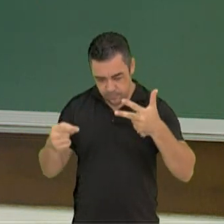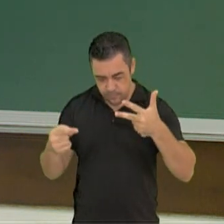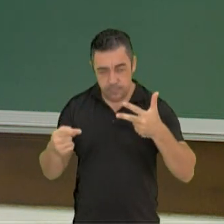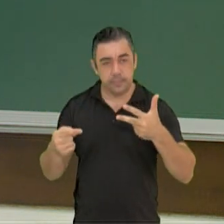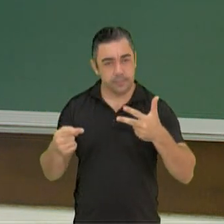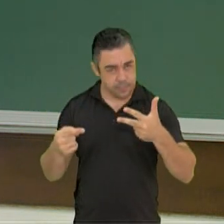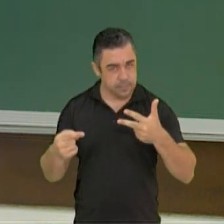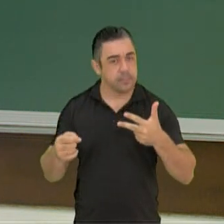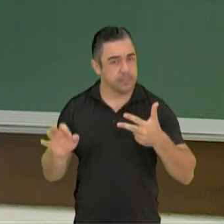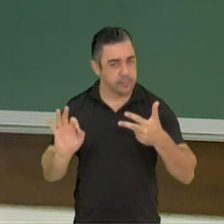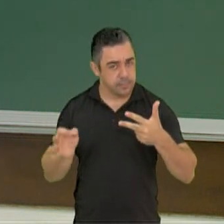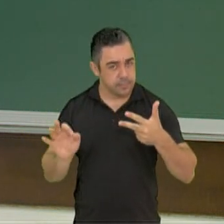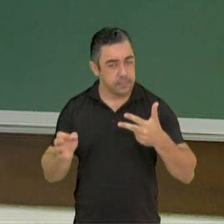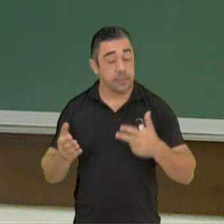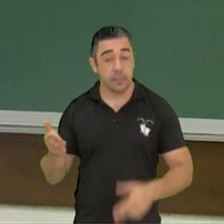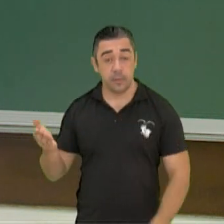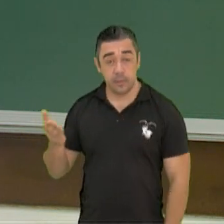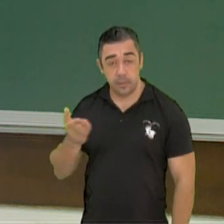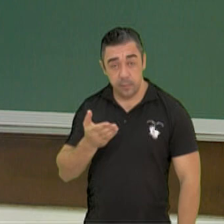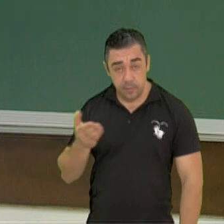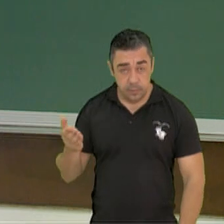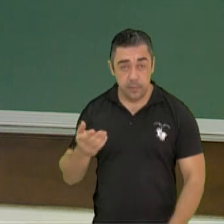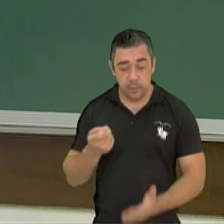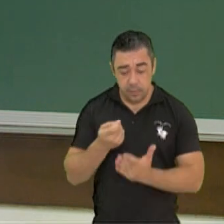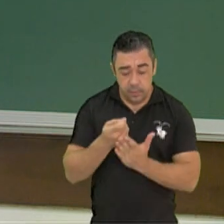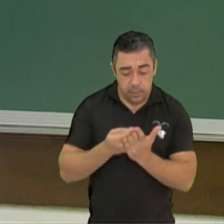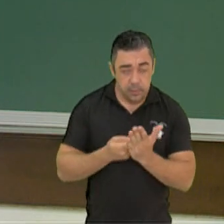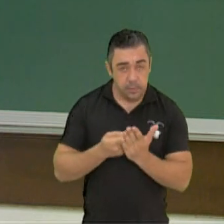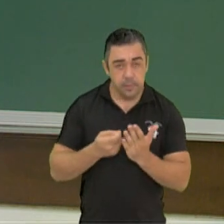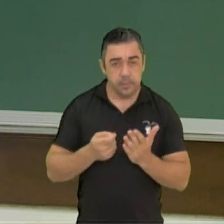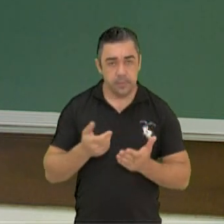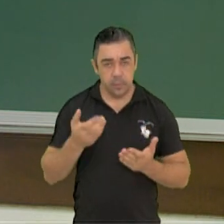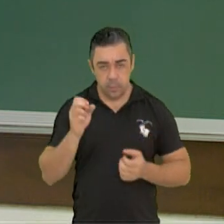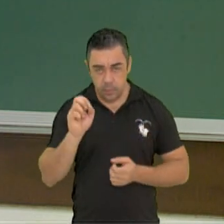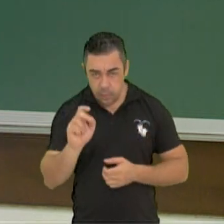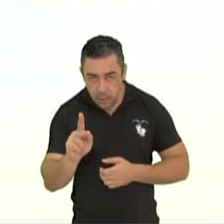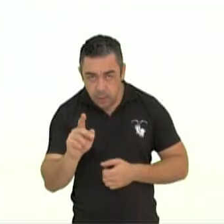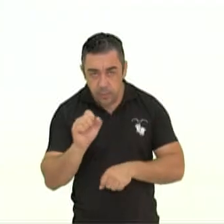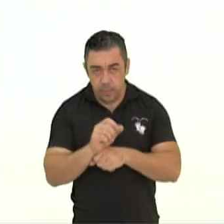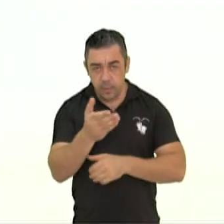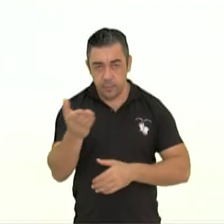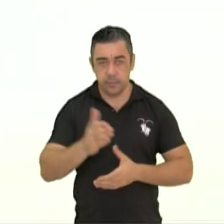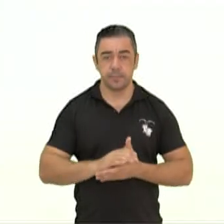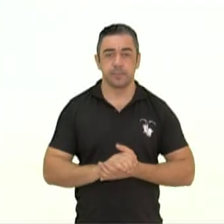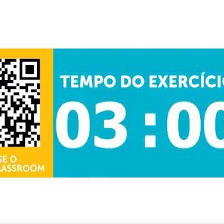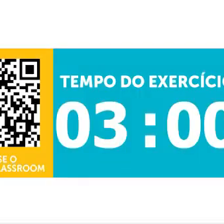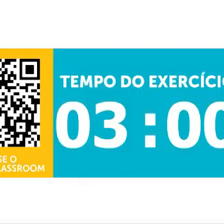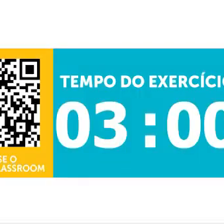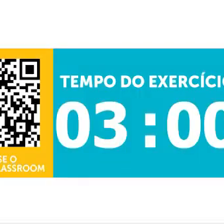Da charge, e vai colocar ali no seu caderno, ok? Com vocês lá.